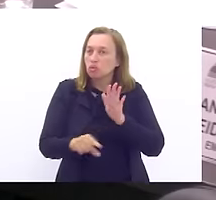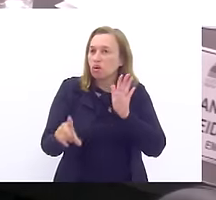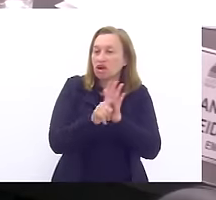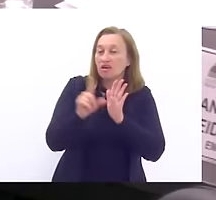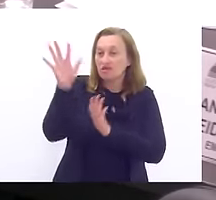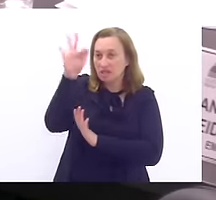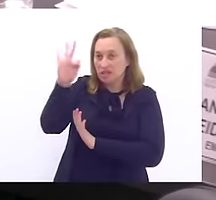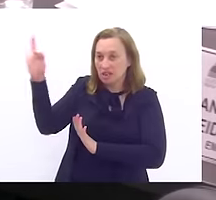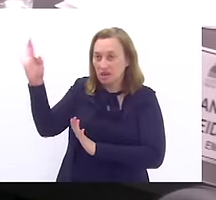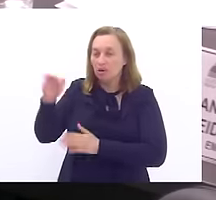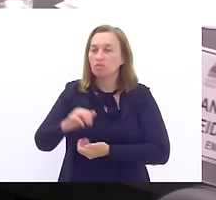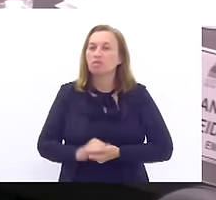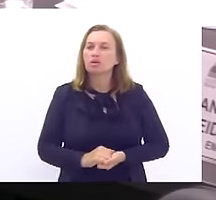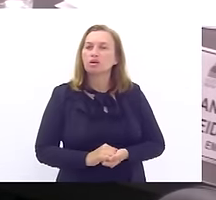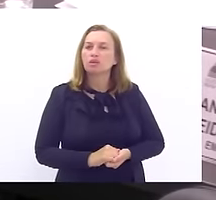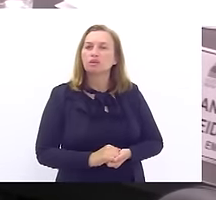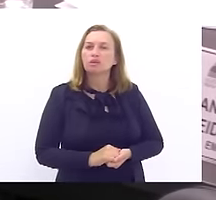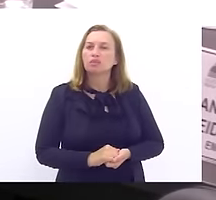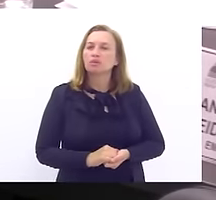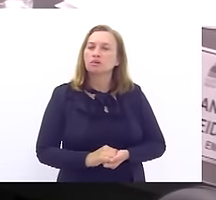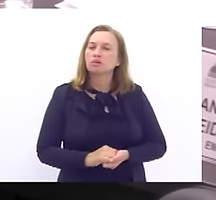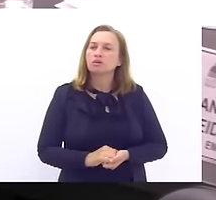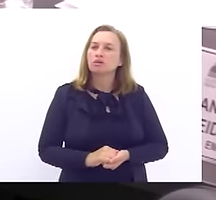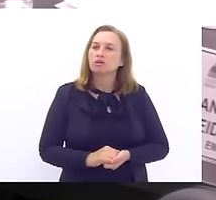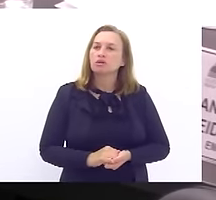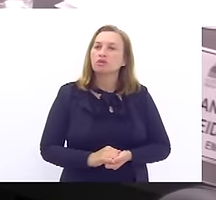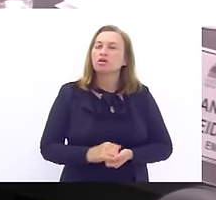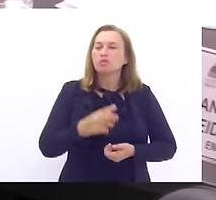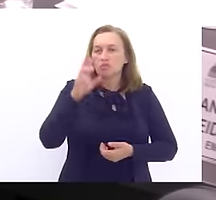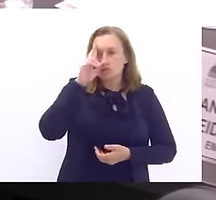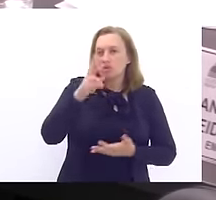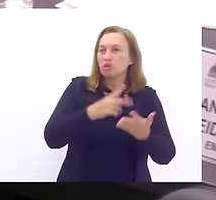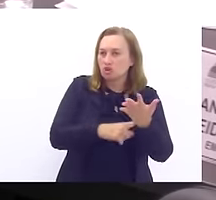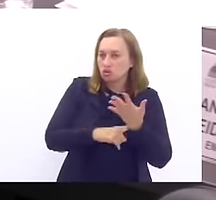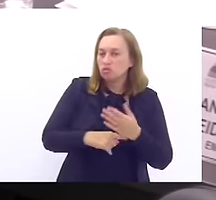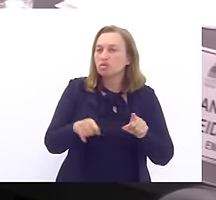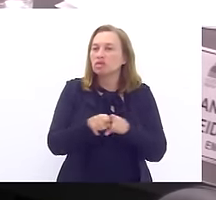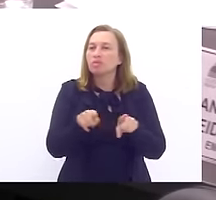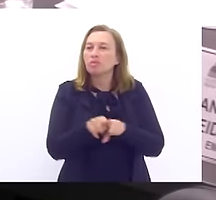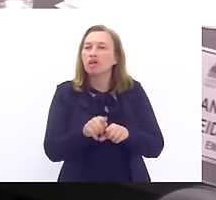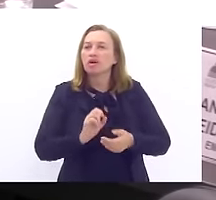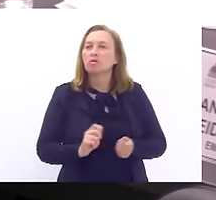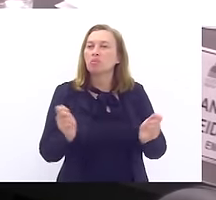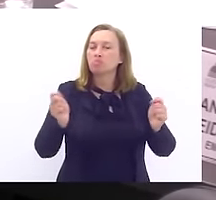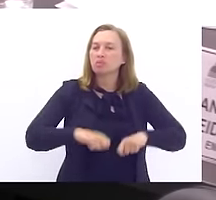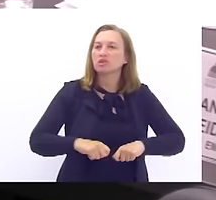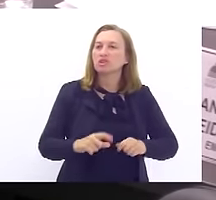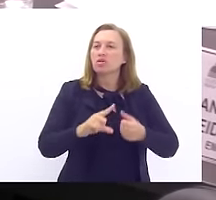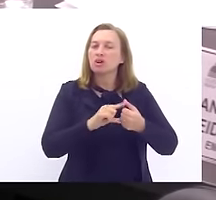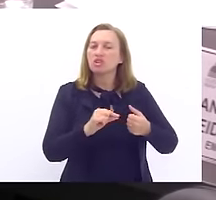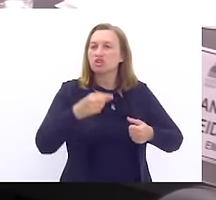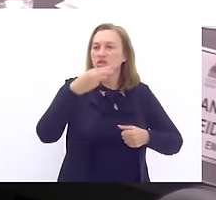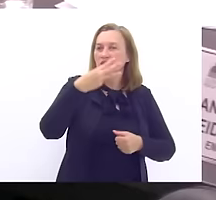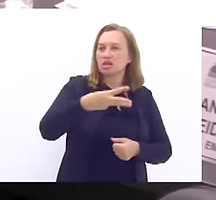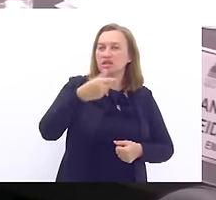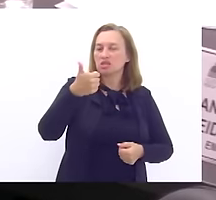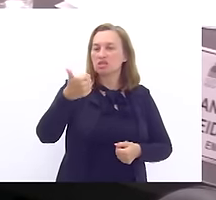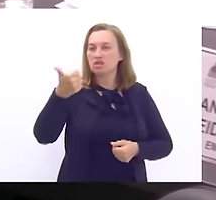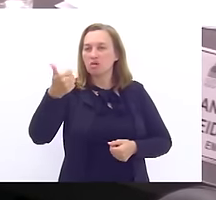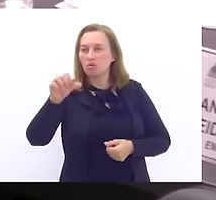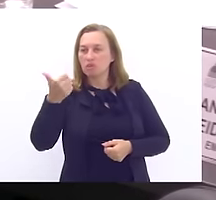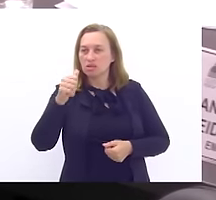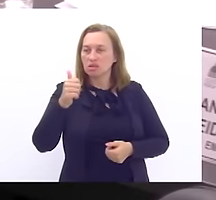lei federal que até o seu Teve uma grande ajuda nela que potencializou o Artigo 311 do Código Penal